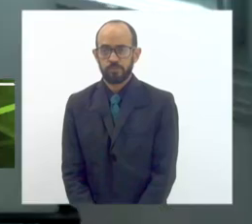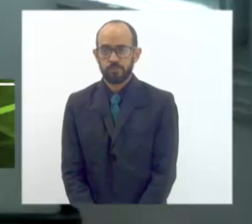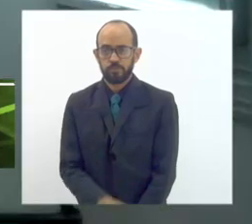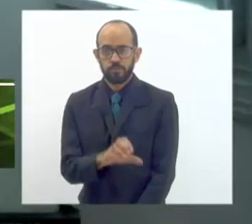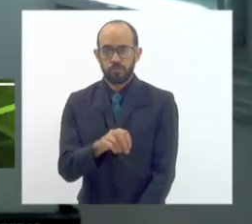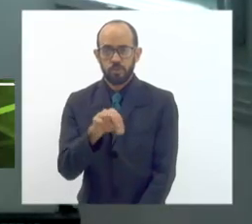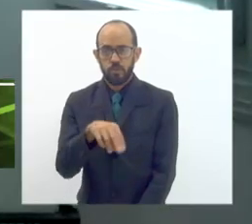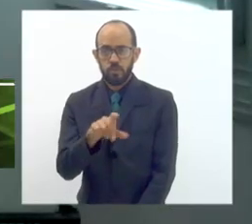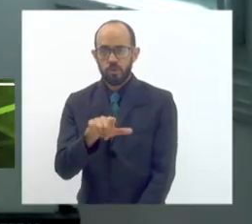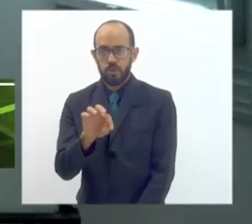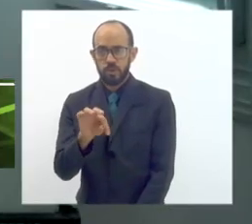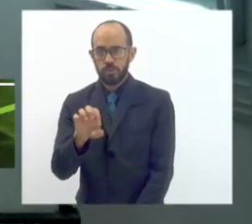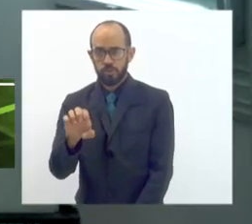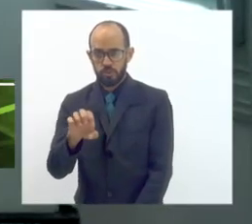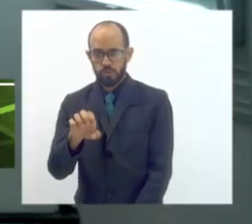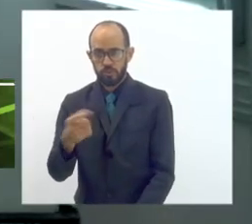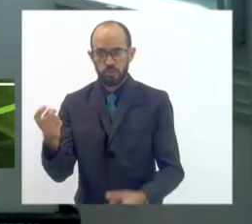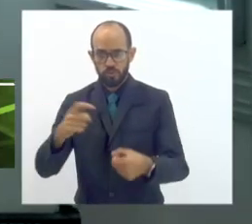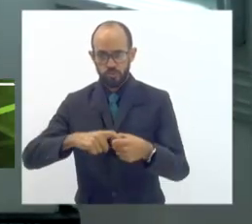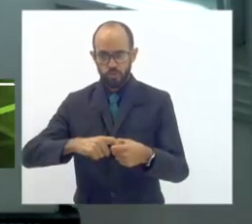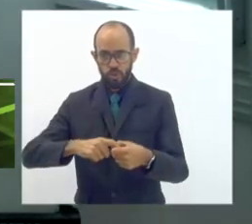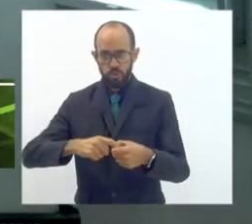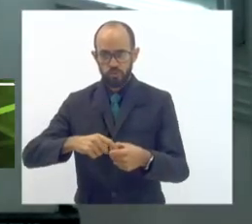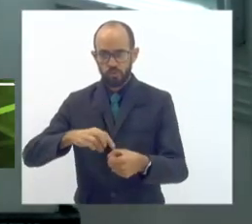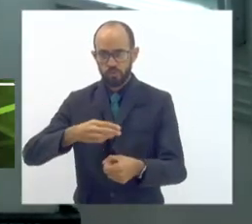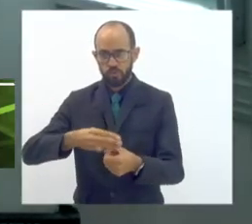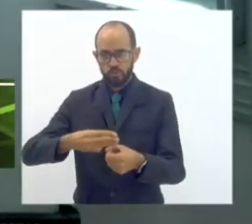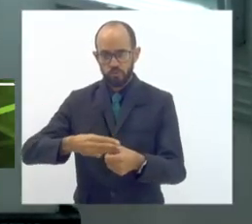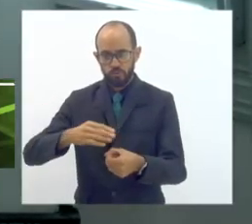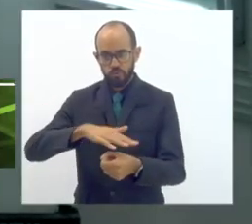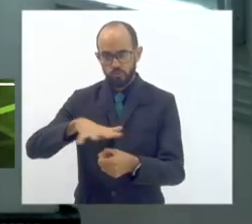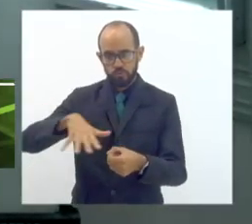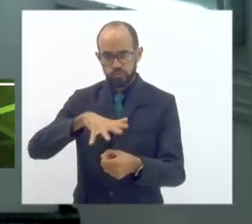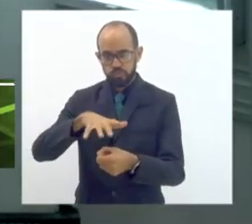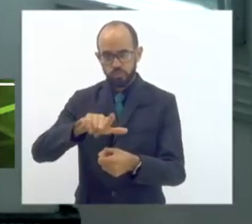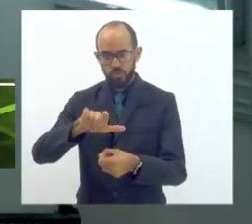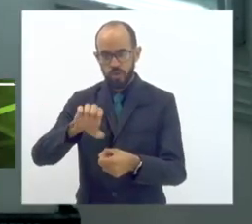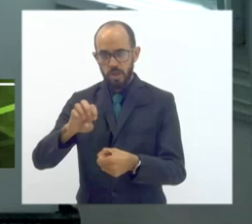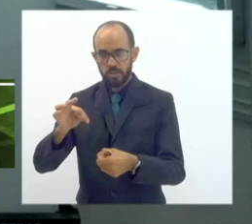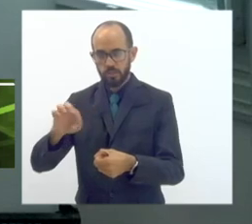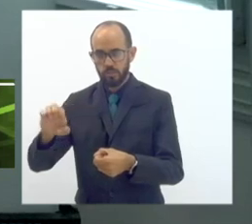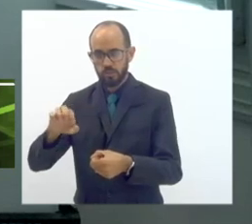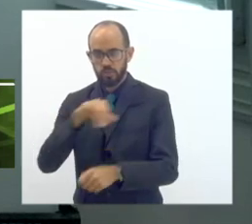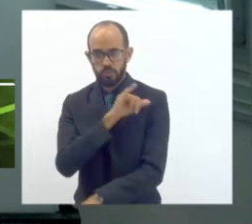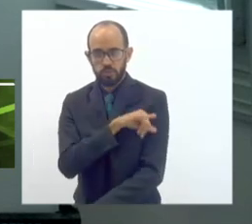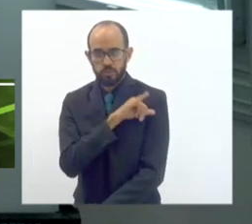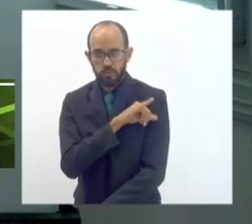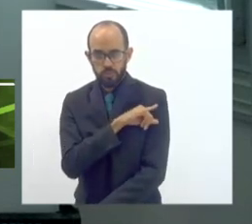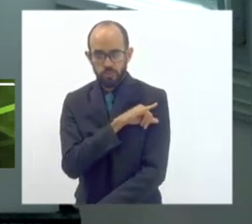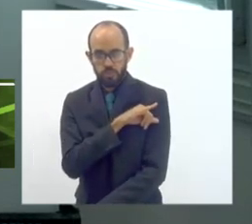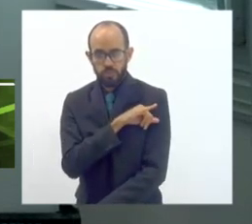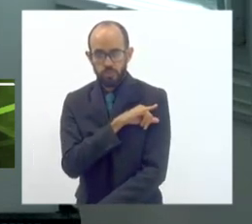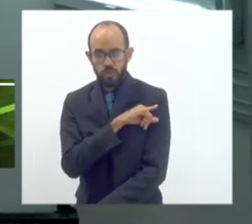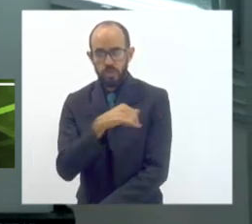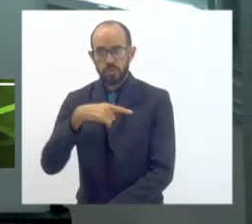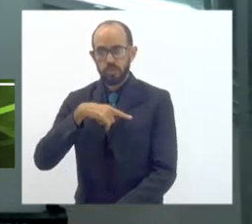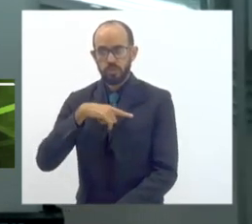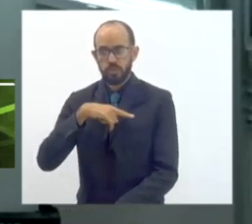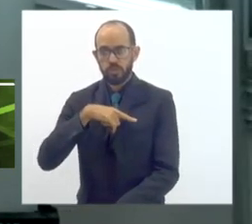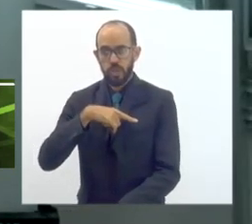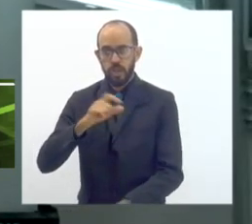Conleste, Consórcio Intermunicipal de Desenvolvimento do Leste Fluminense. Somos um consórcio